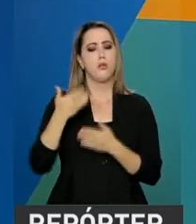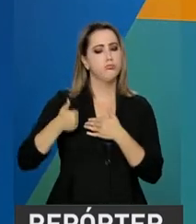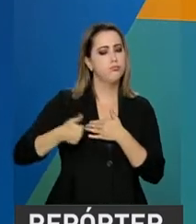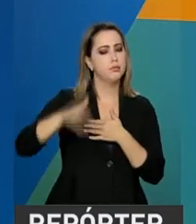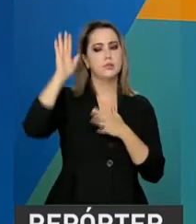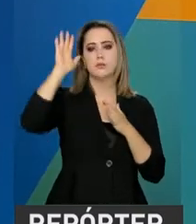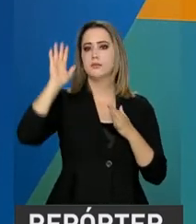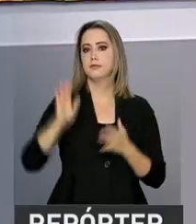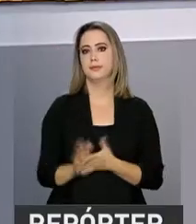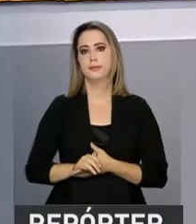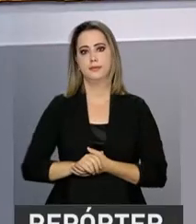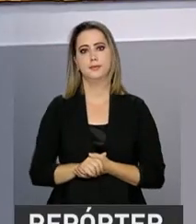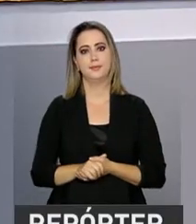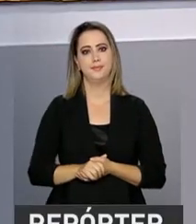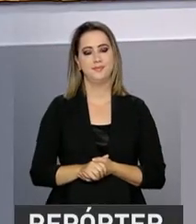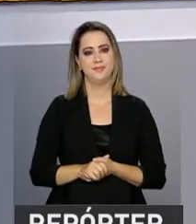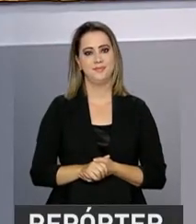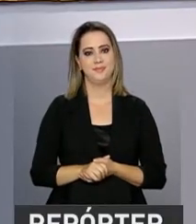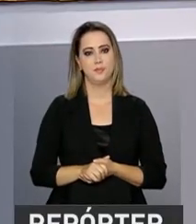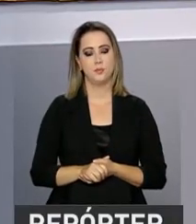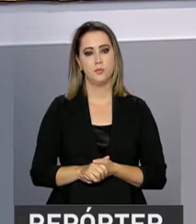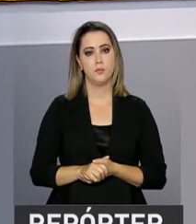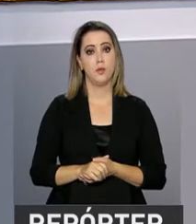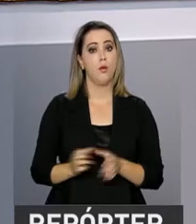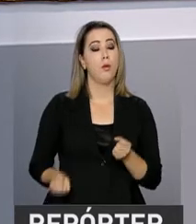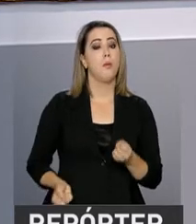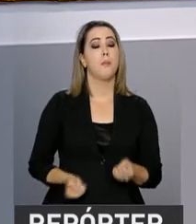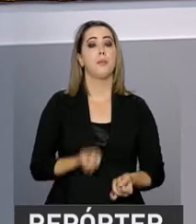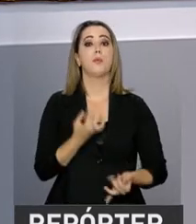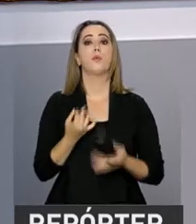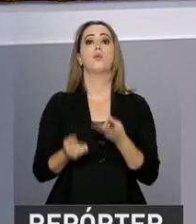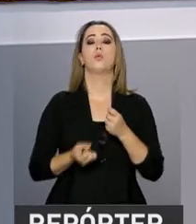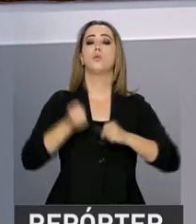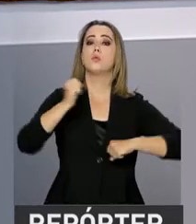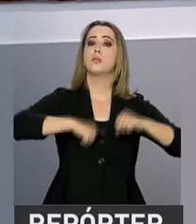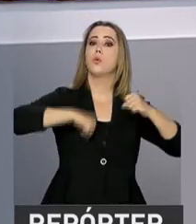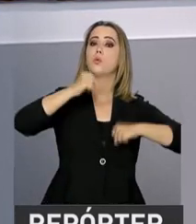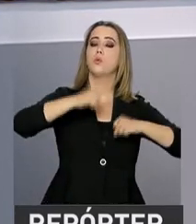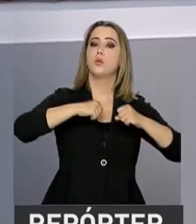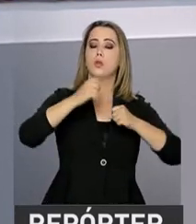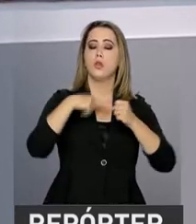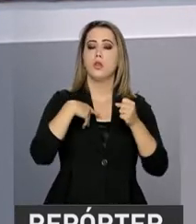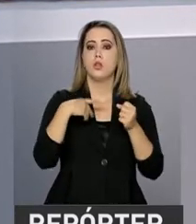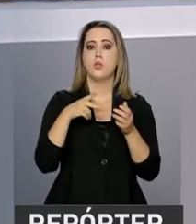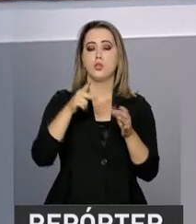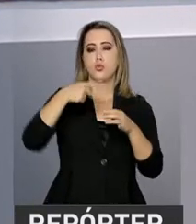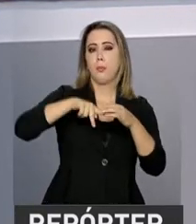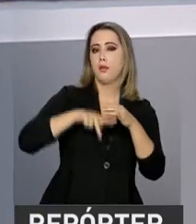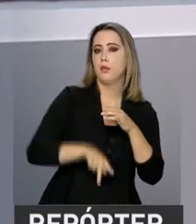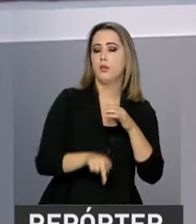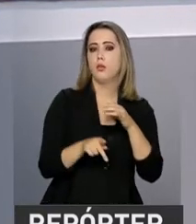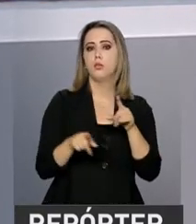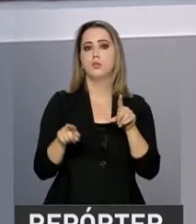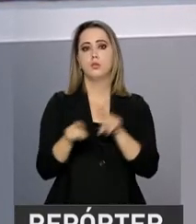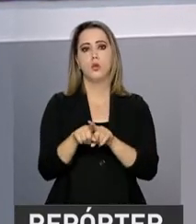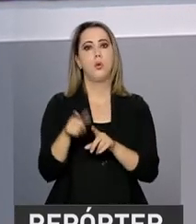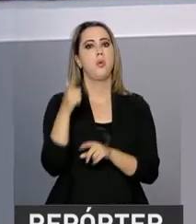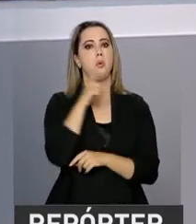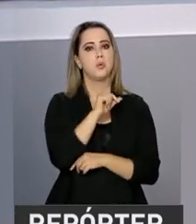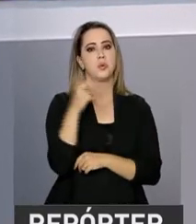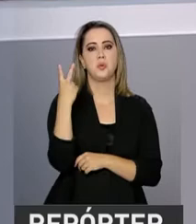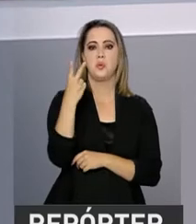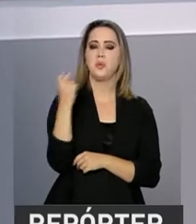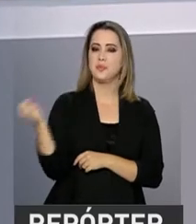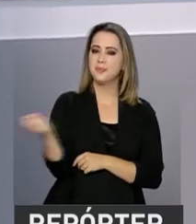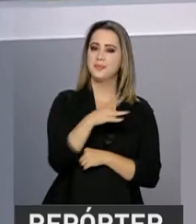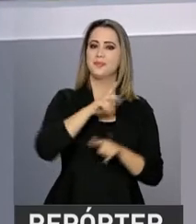vezes for necessário a produção de petróleo operada pela petrobrás na camada pré-sal atingiu dois novos